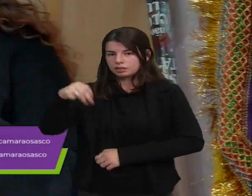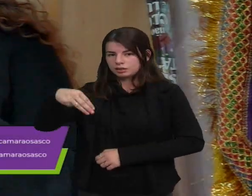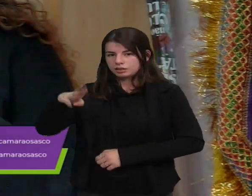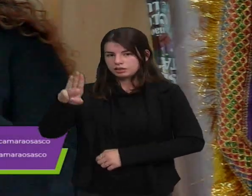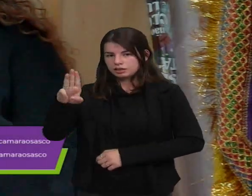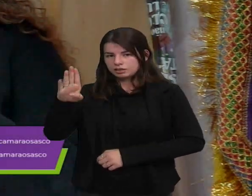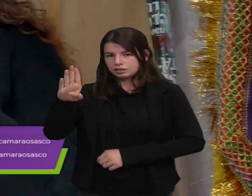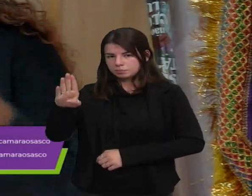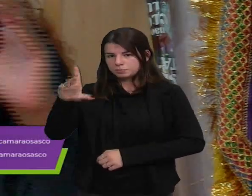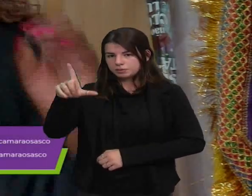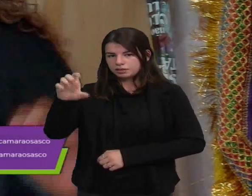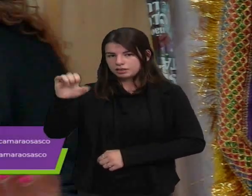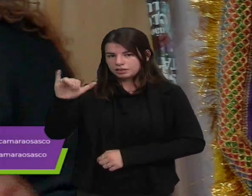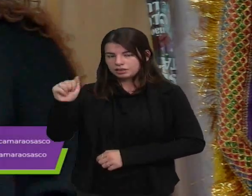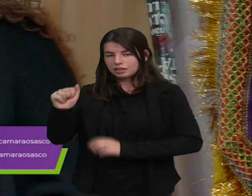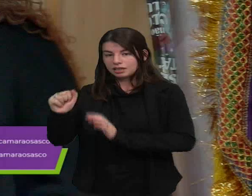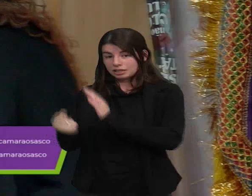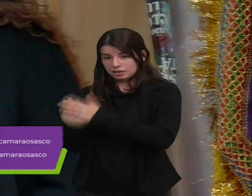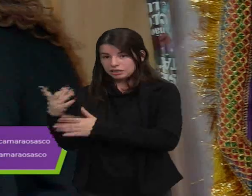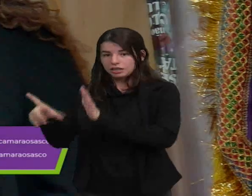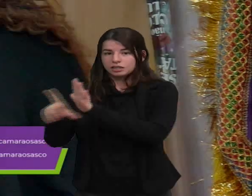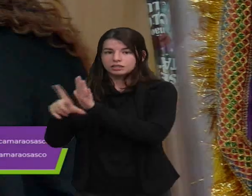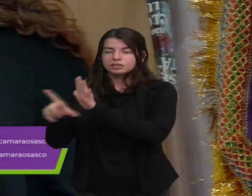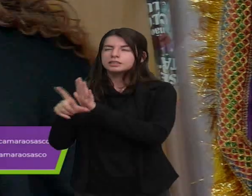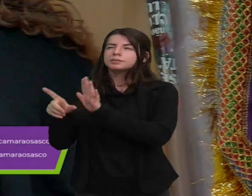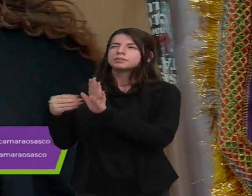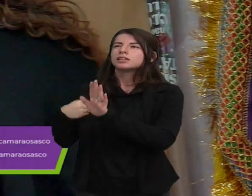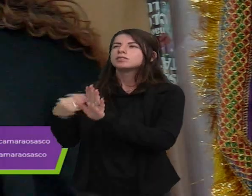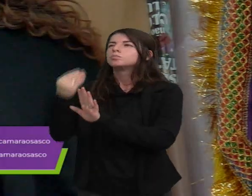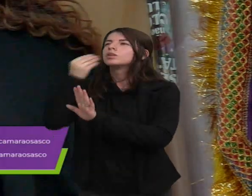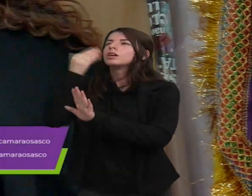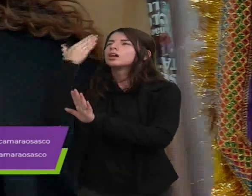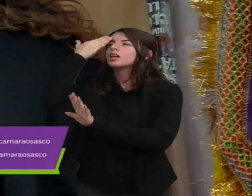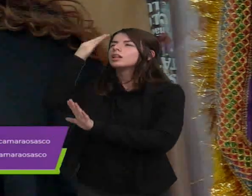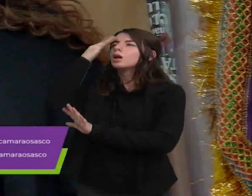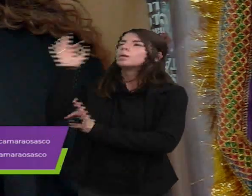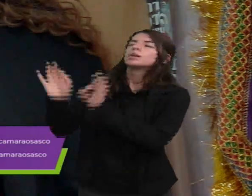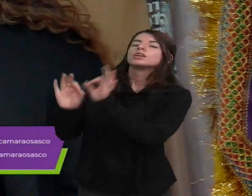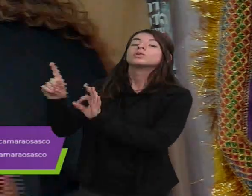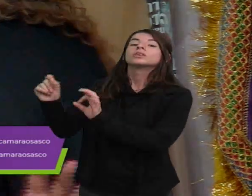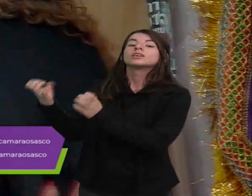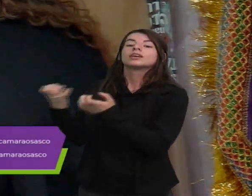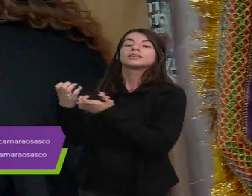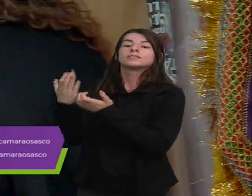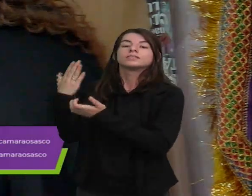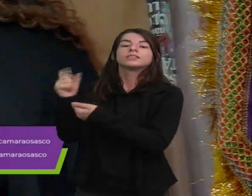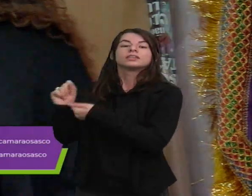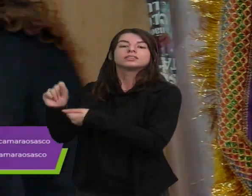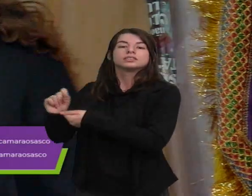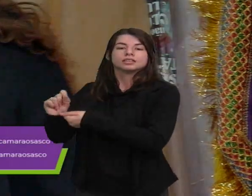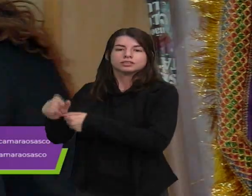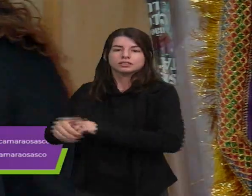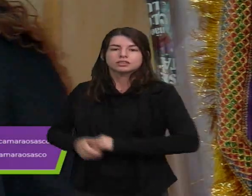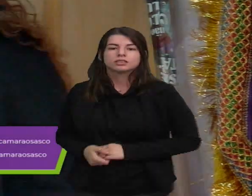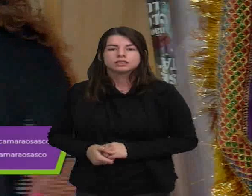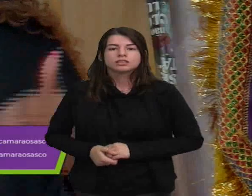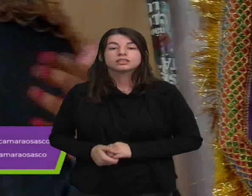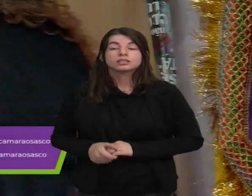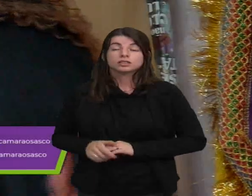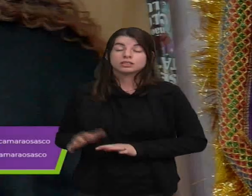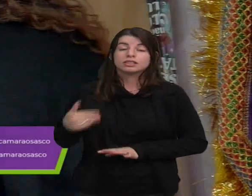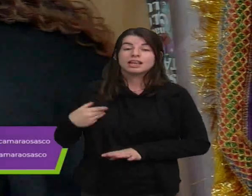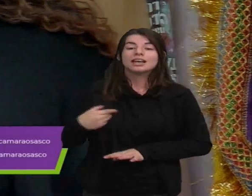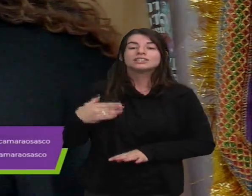as entrelinhas desse projeto que está para chegar uma coisa a gente já sabe o preço que estão tentando